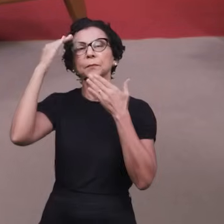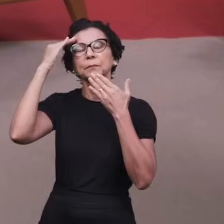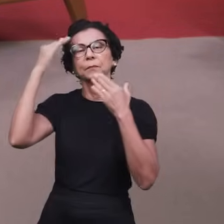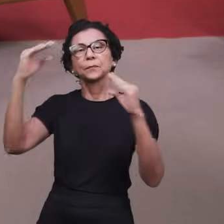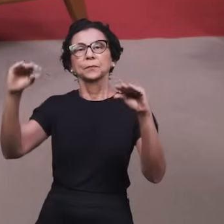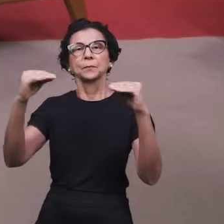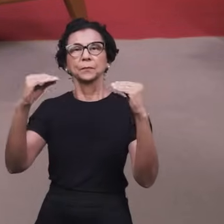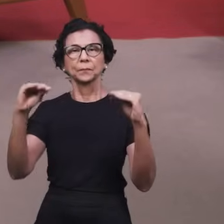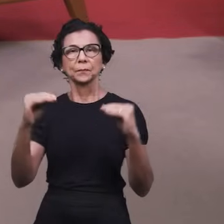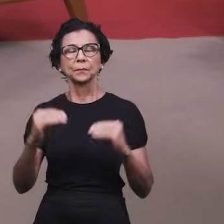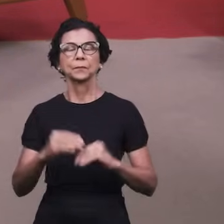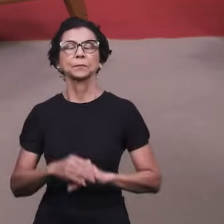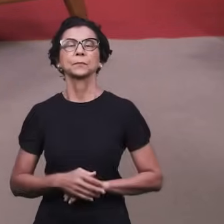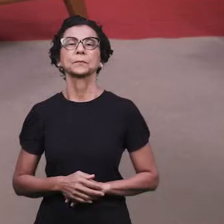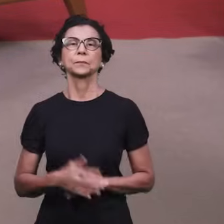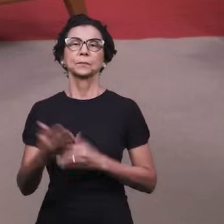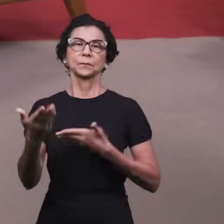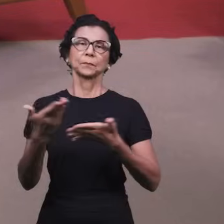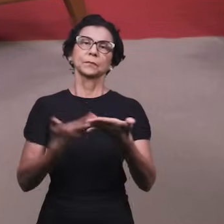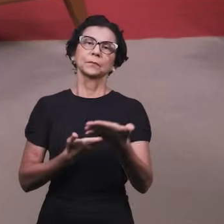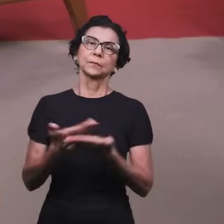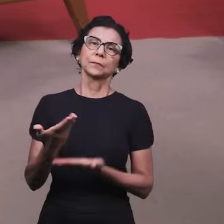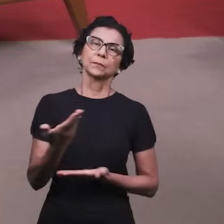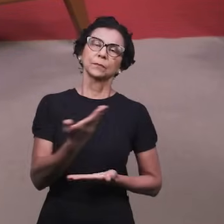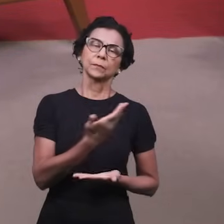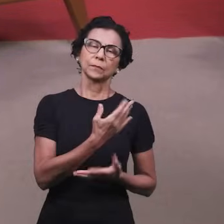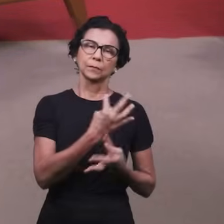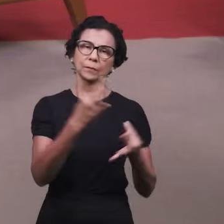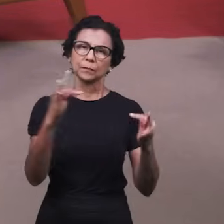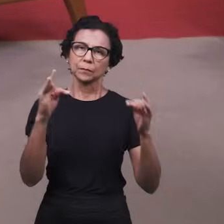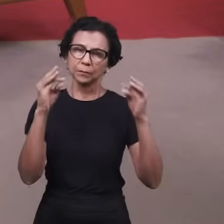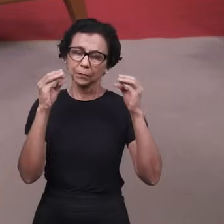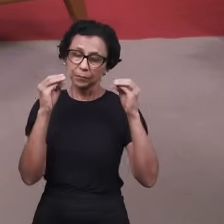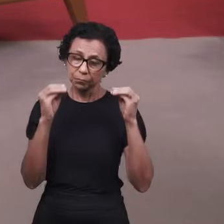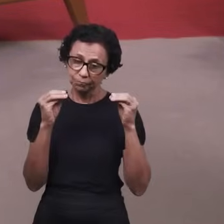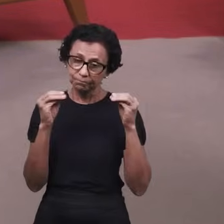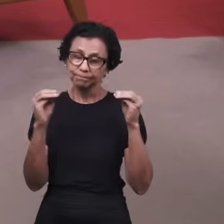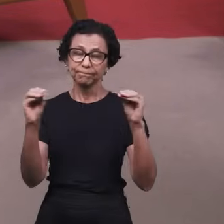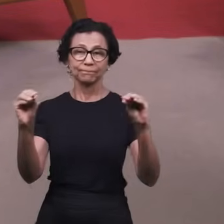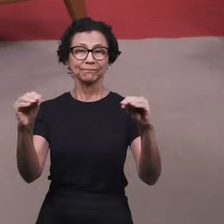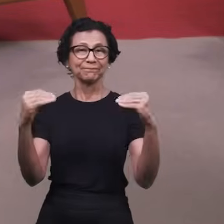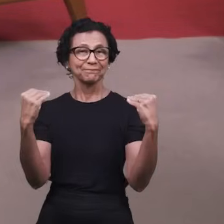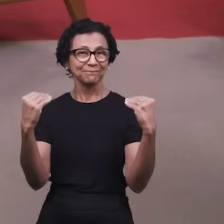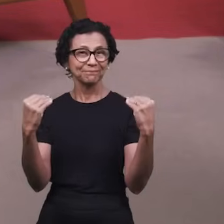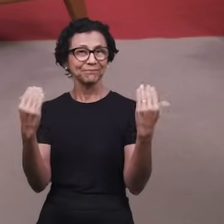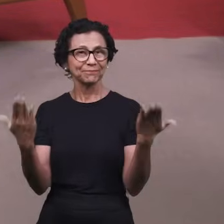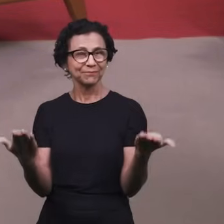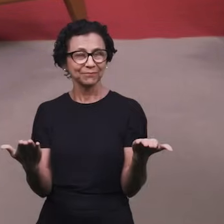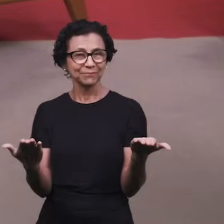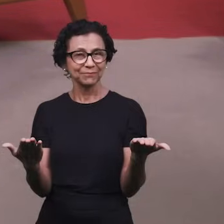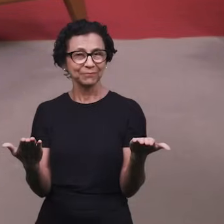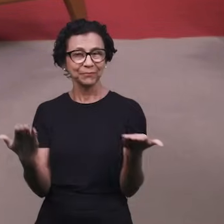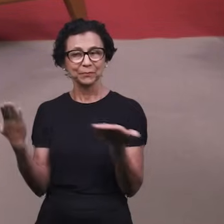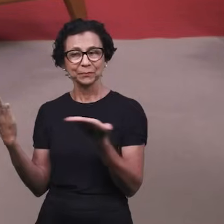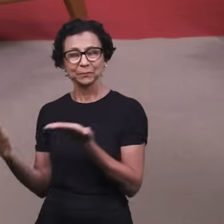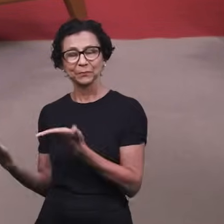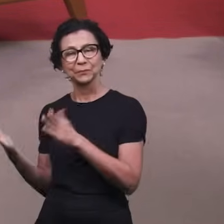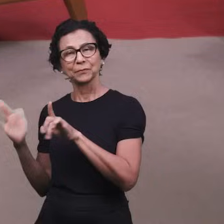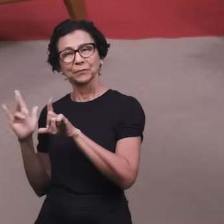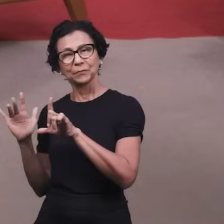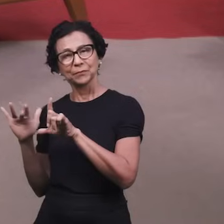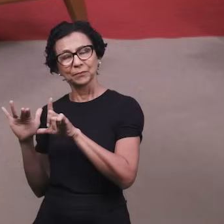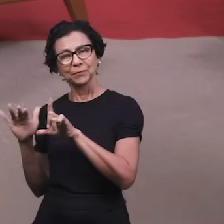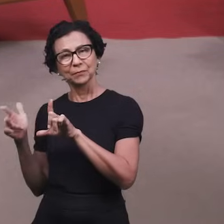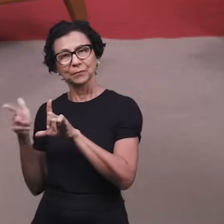acerca da pergunta que está sendo feita para o programa da semana que vem. que será o último programa do ano, né? Nós hoje agora estamos